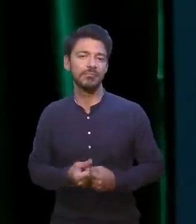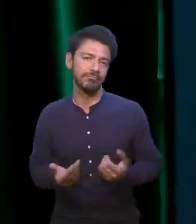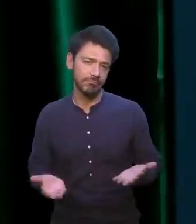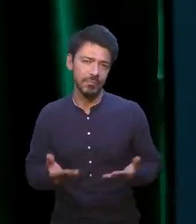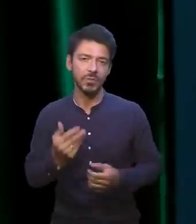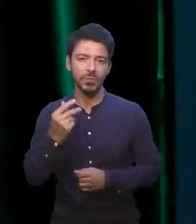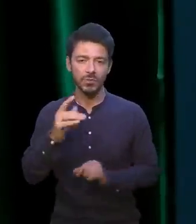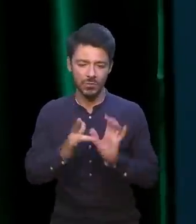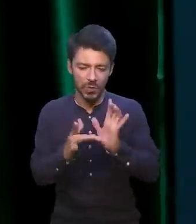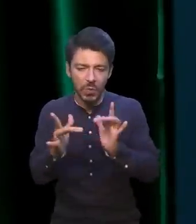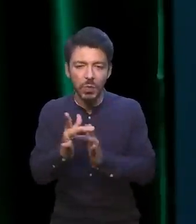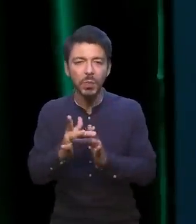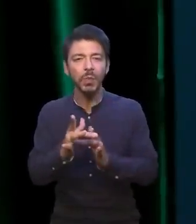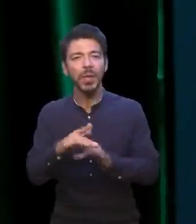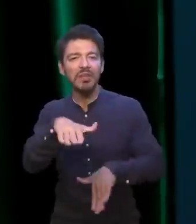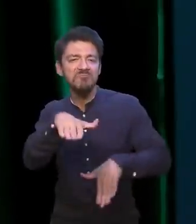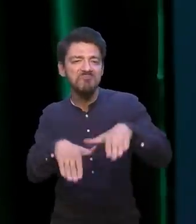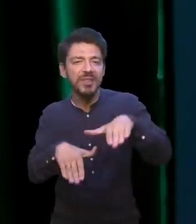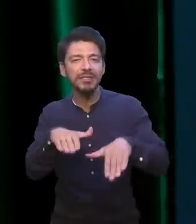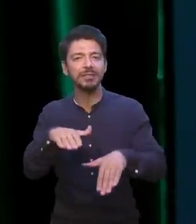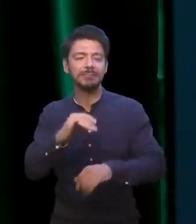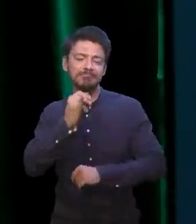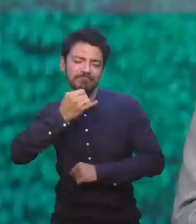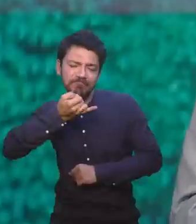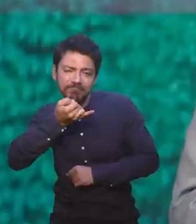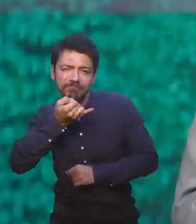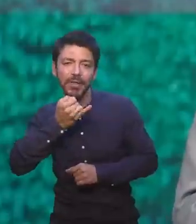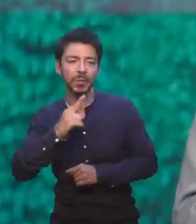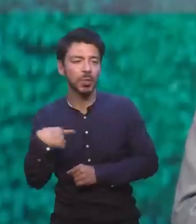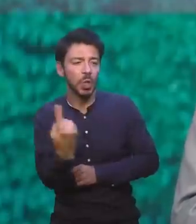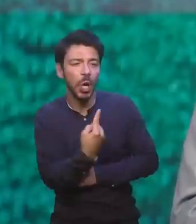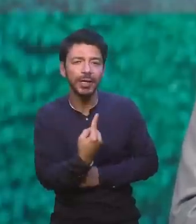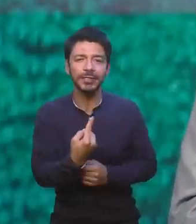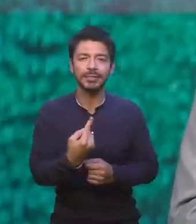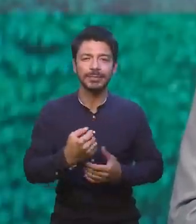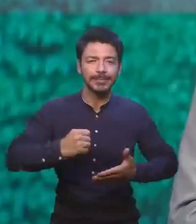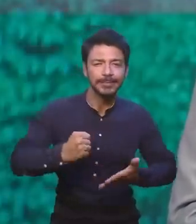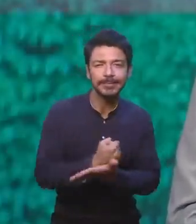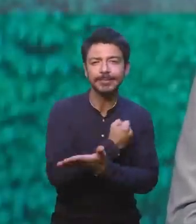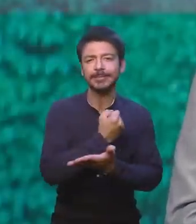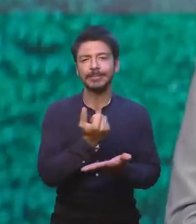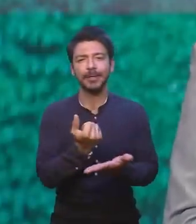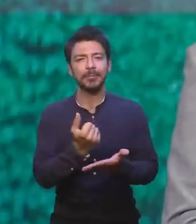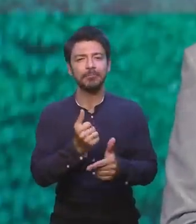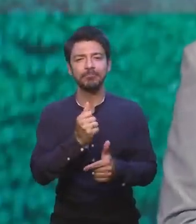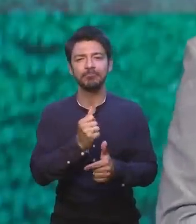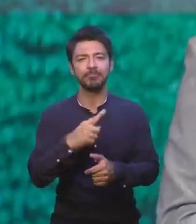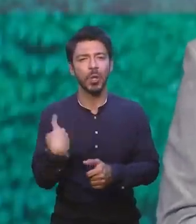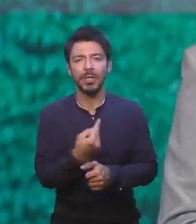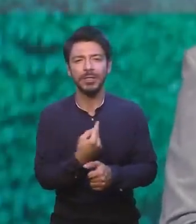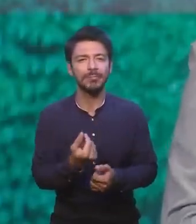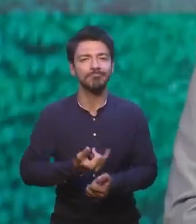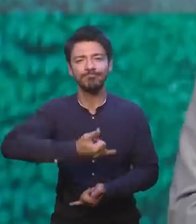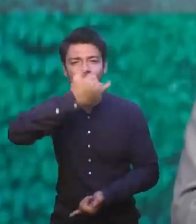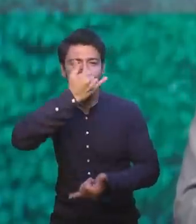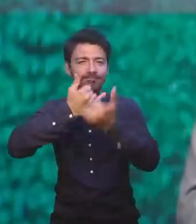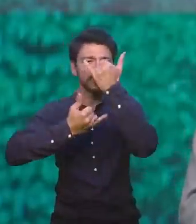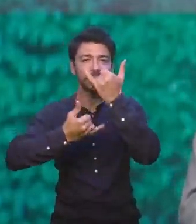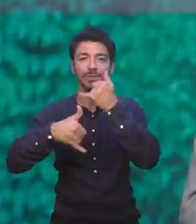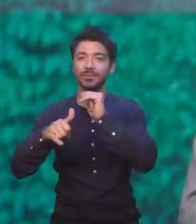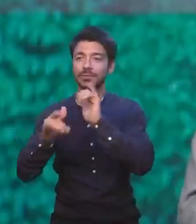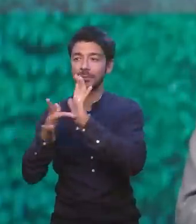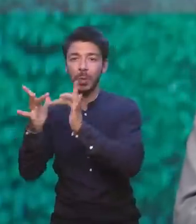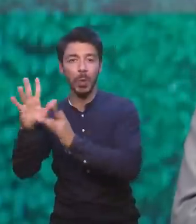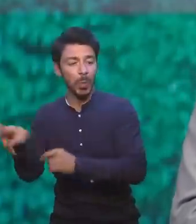entristece com as nossas falhas, com as nossas quedas. Temos histórias até do choro de Jesus, mas não é o choro nosso, às vezes, de desequilíbrio,